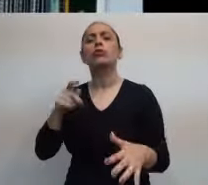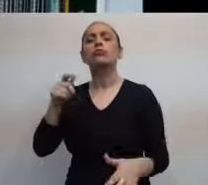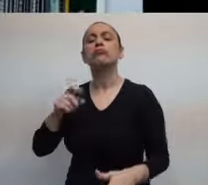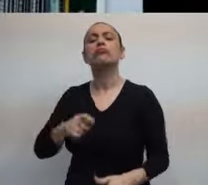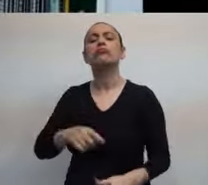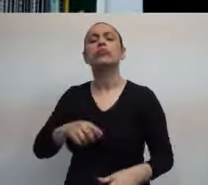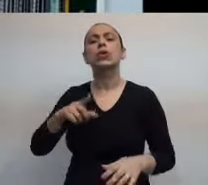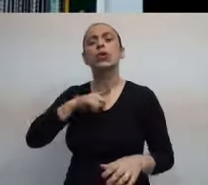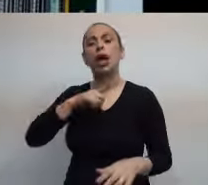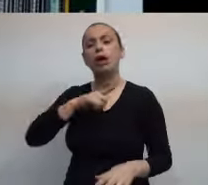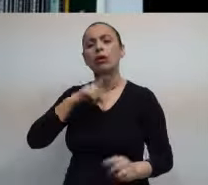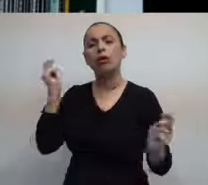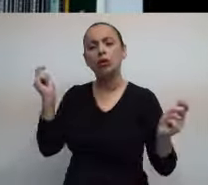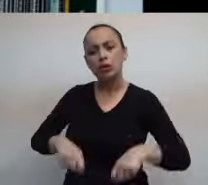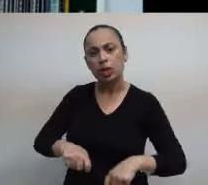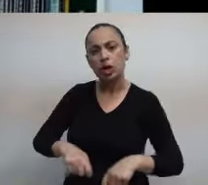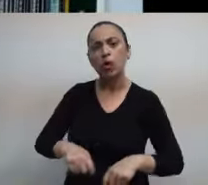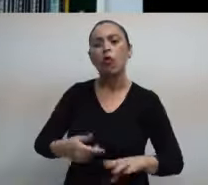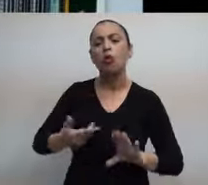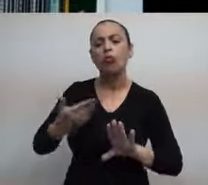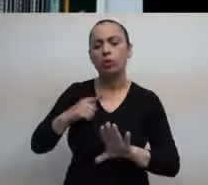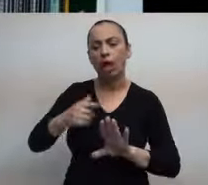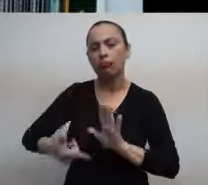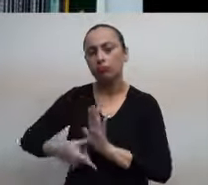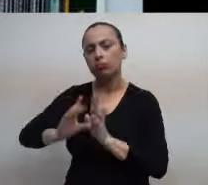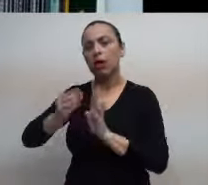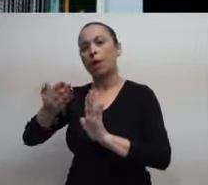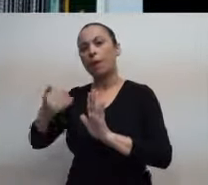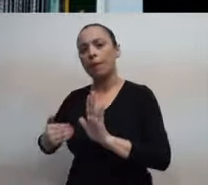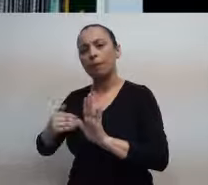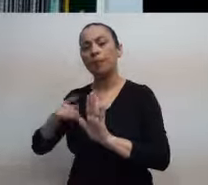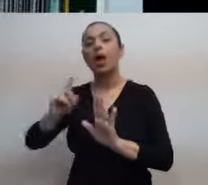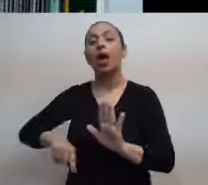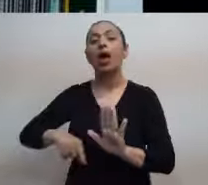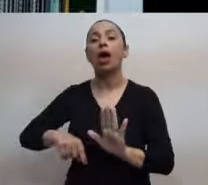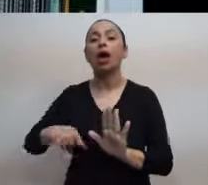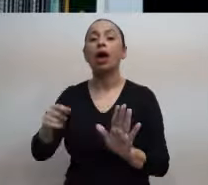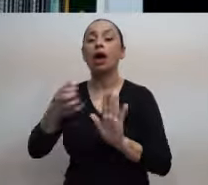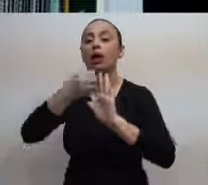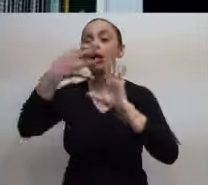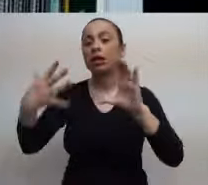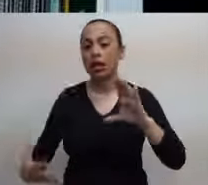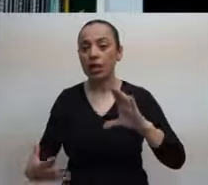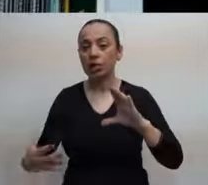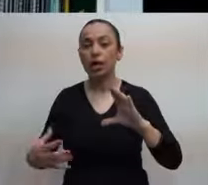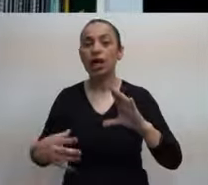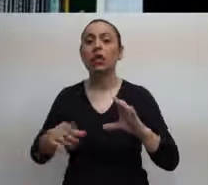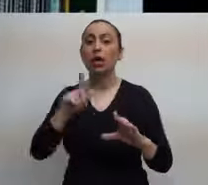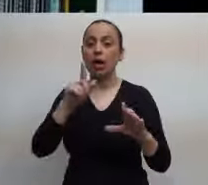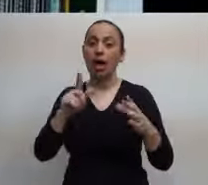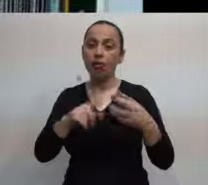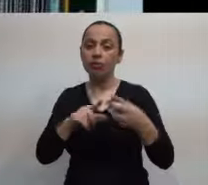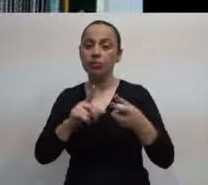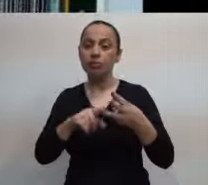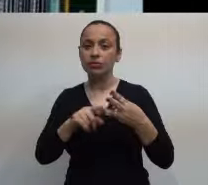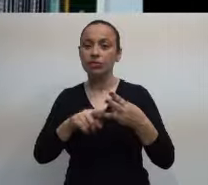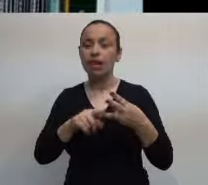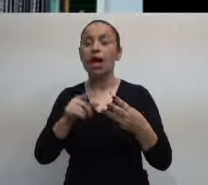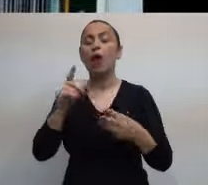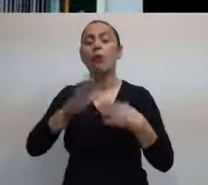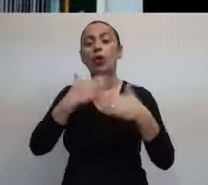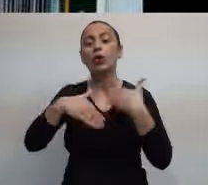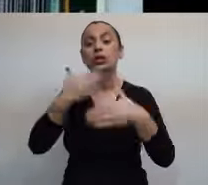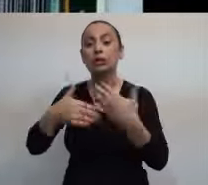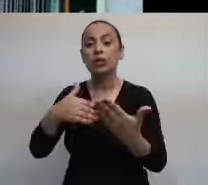com toda e qualquer condição precedente, ela é caracterizada, a globalização, por